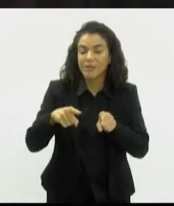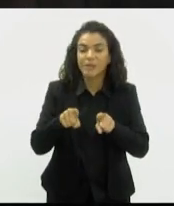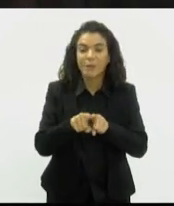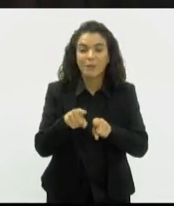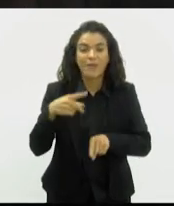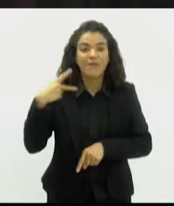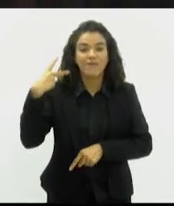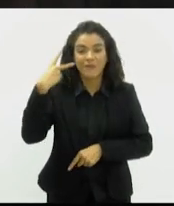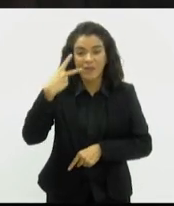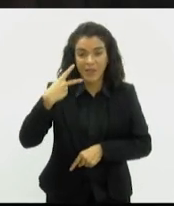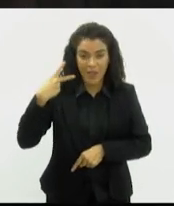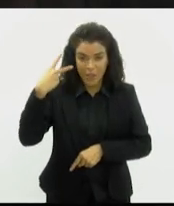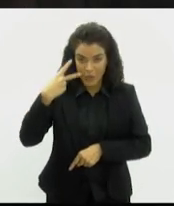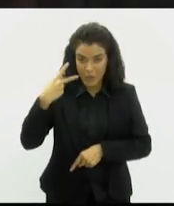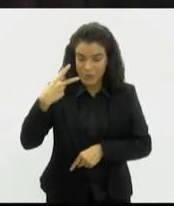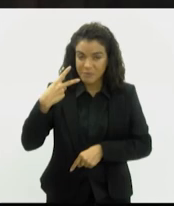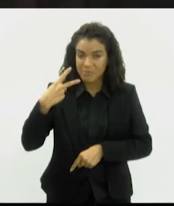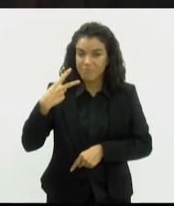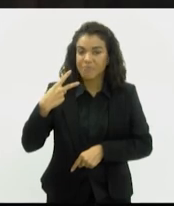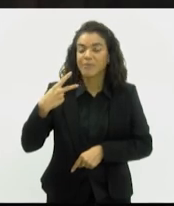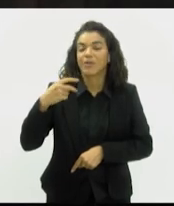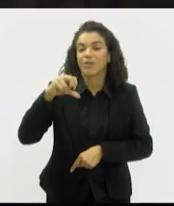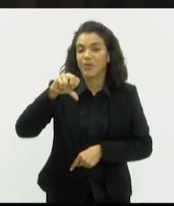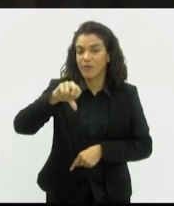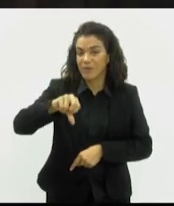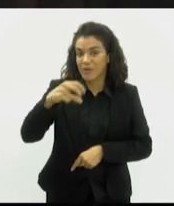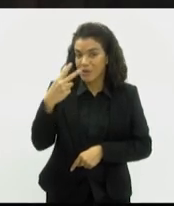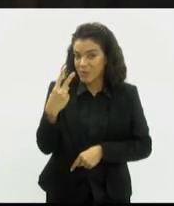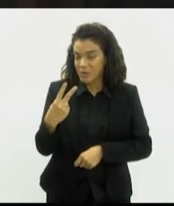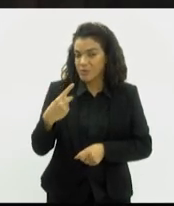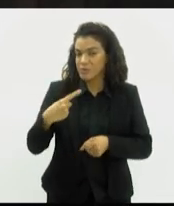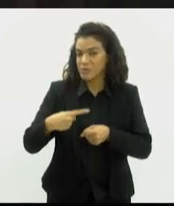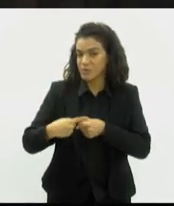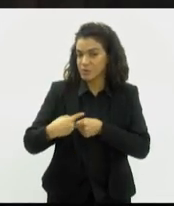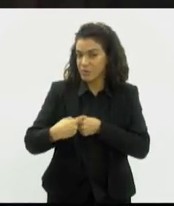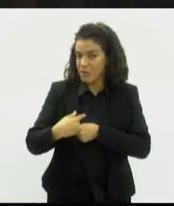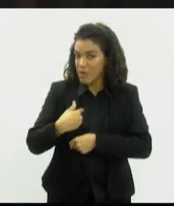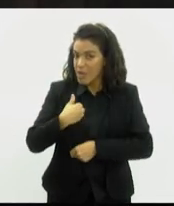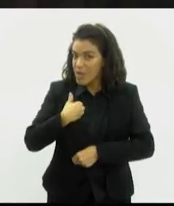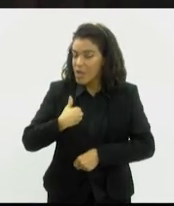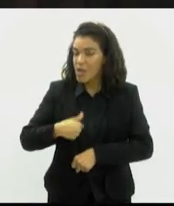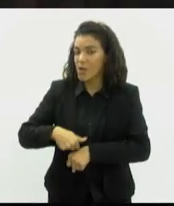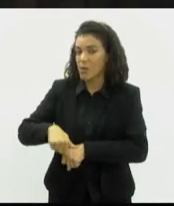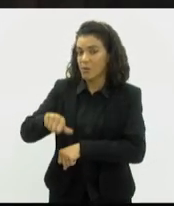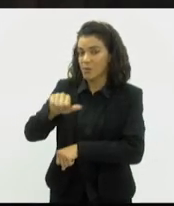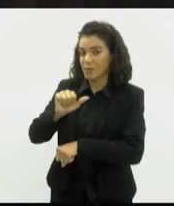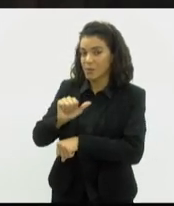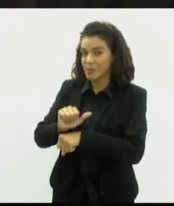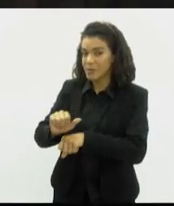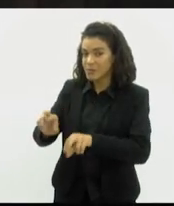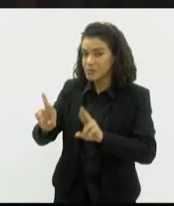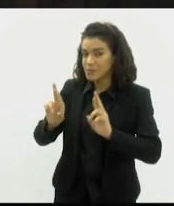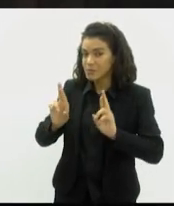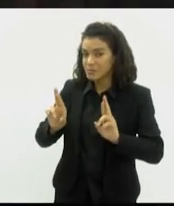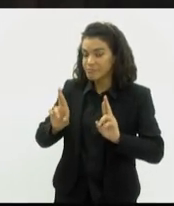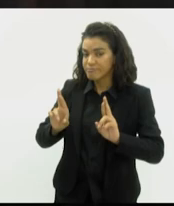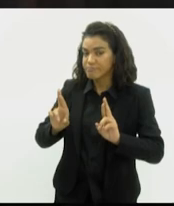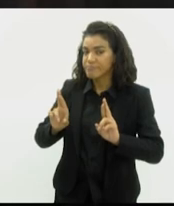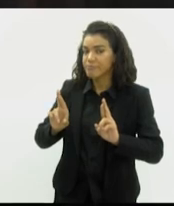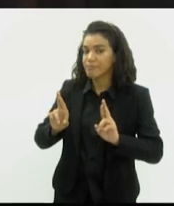dos 92 municípios. Eu espero, e vou falar no plural, que